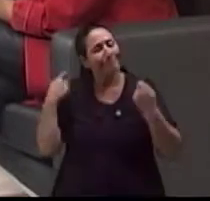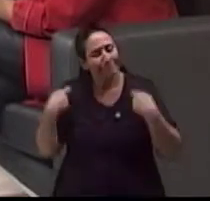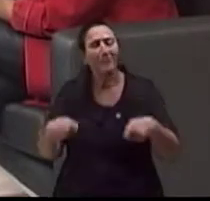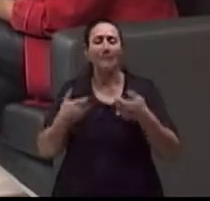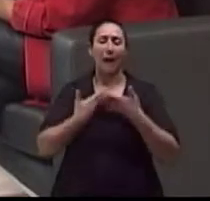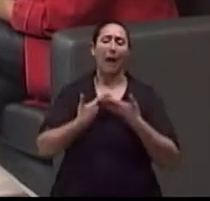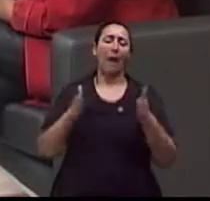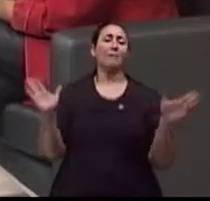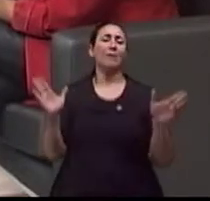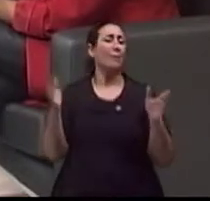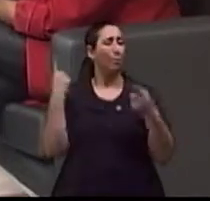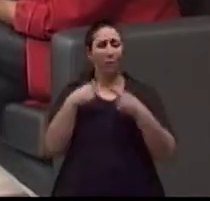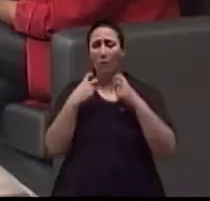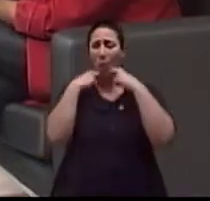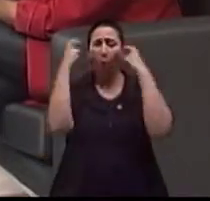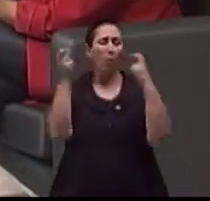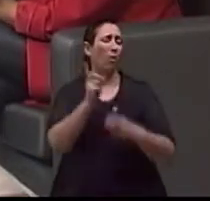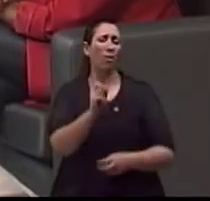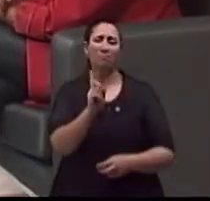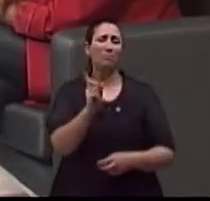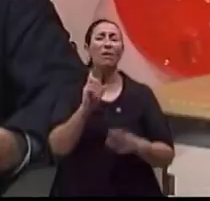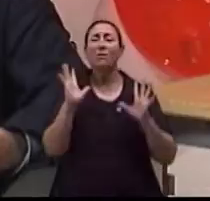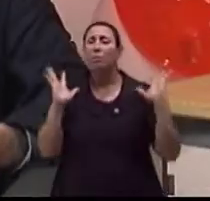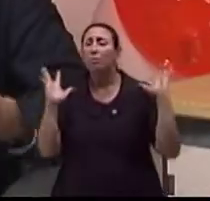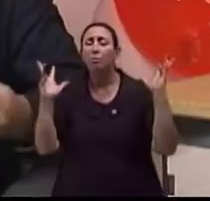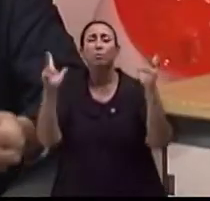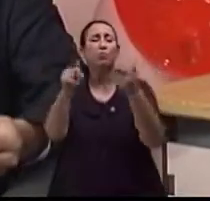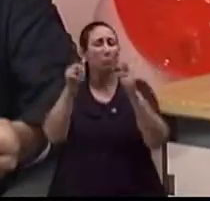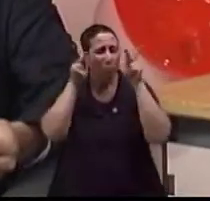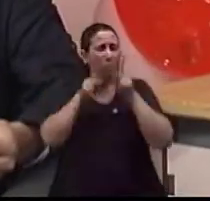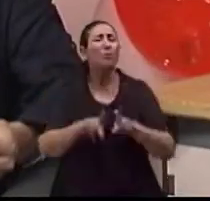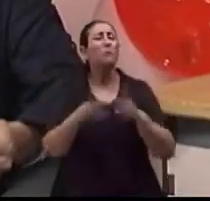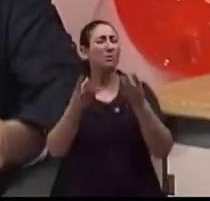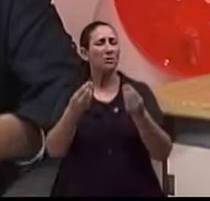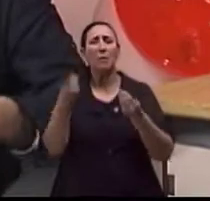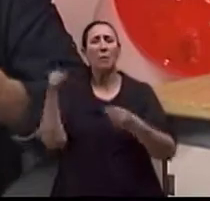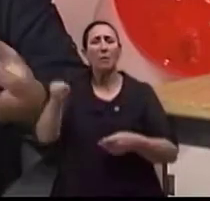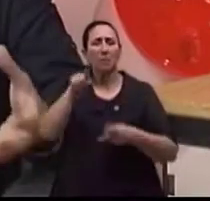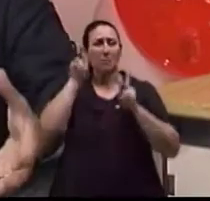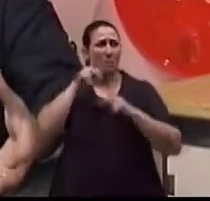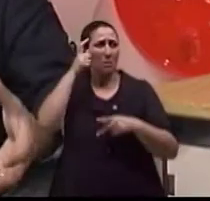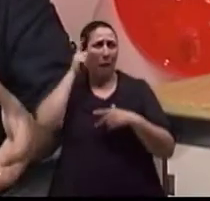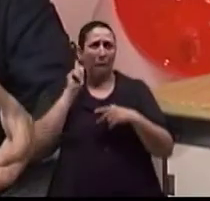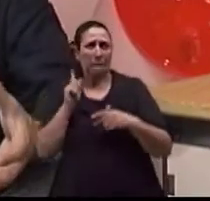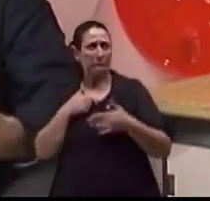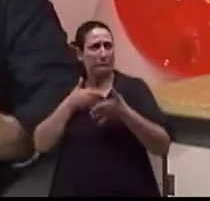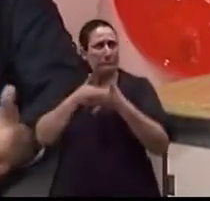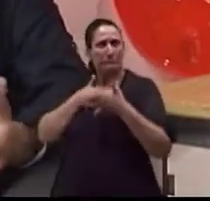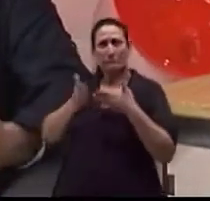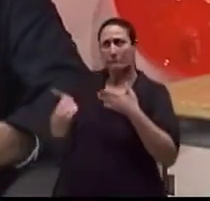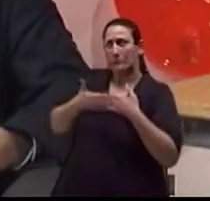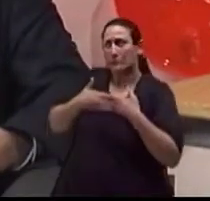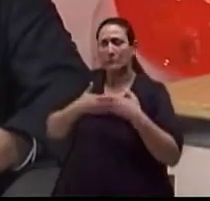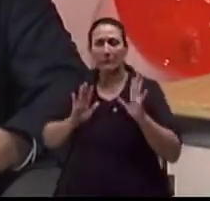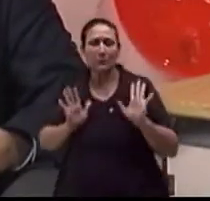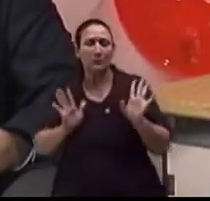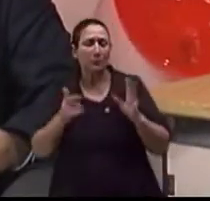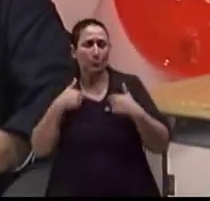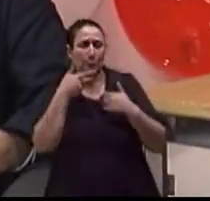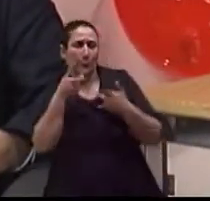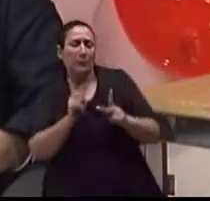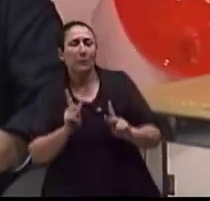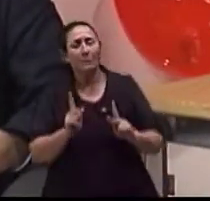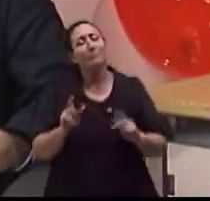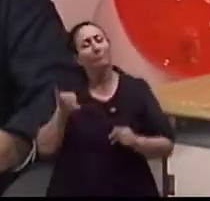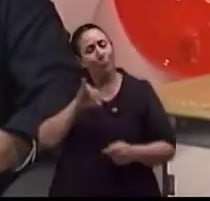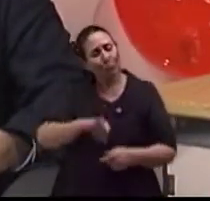hoje em dia não é vergonha para ninguém a gente não é mais um tabu de que não se o Olá tanto que estamos aqui hoje falando